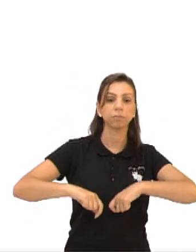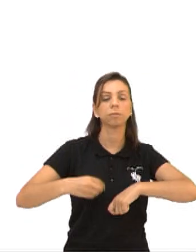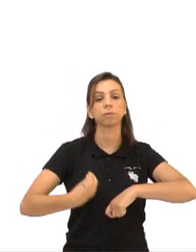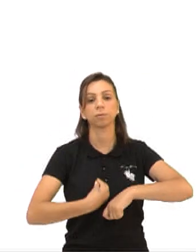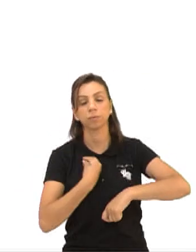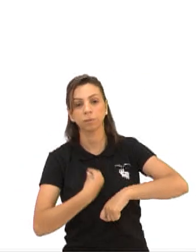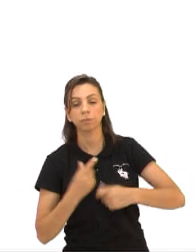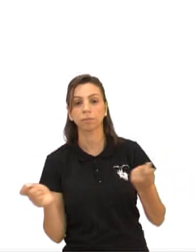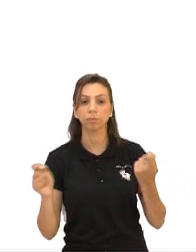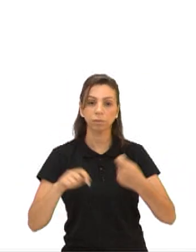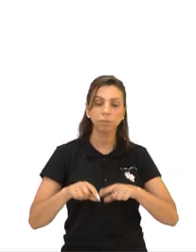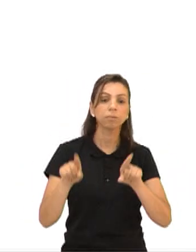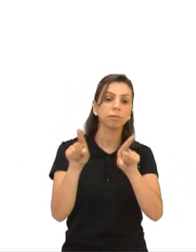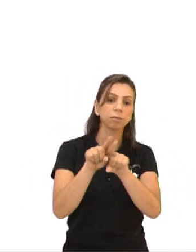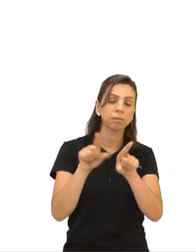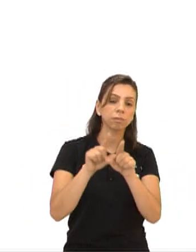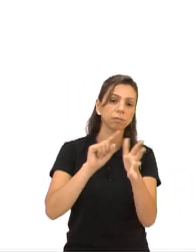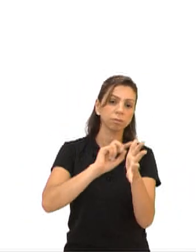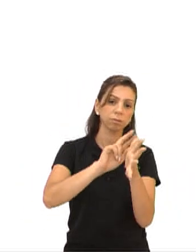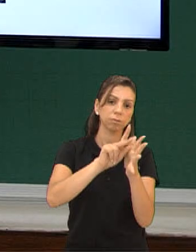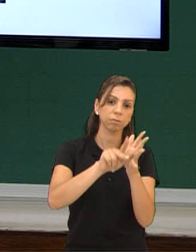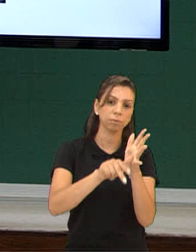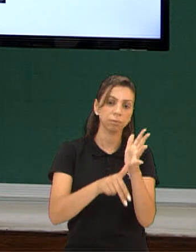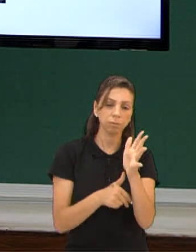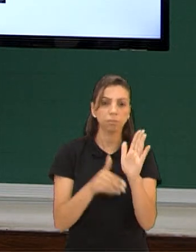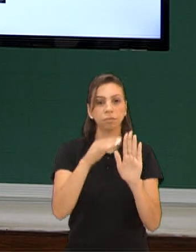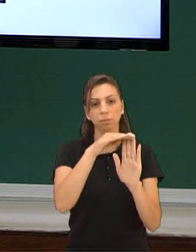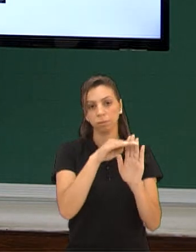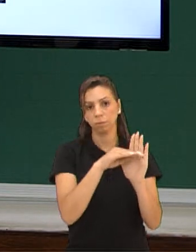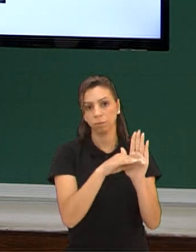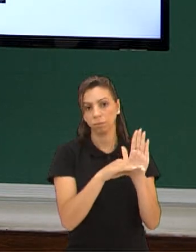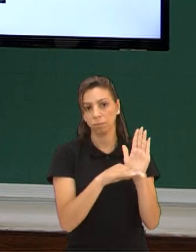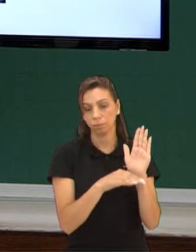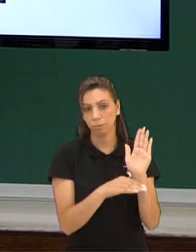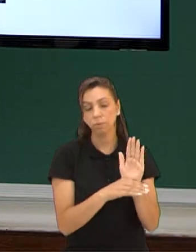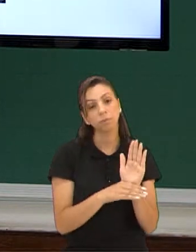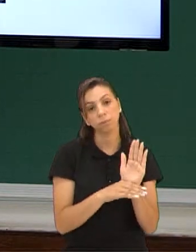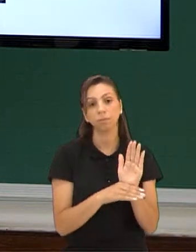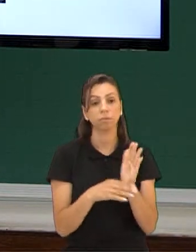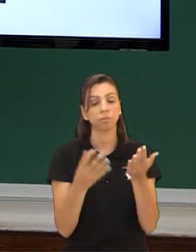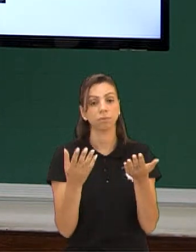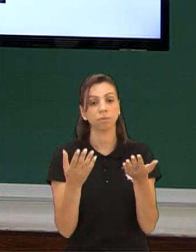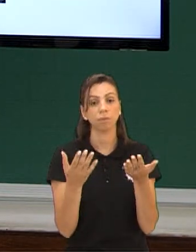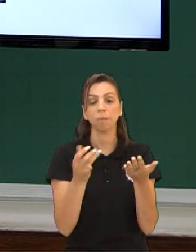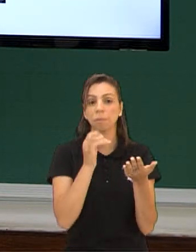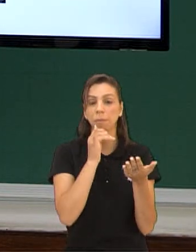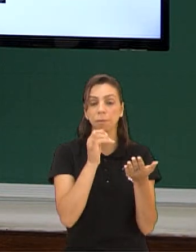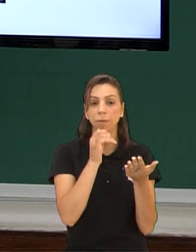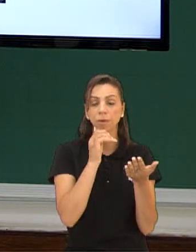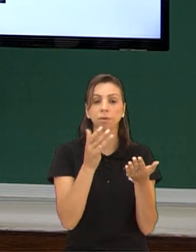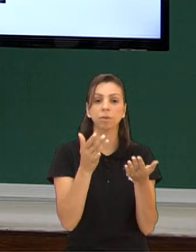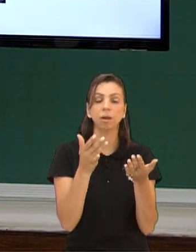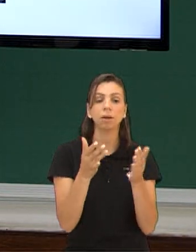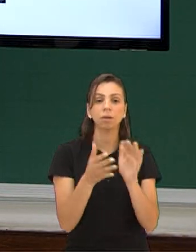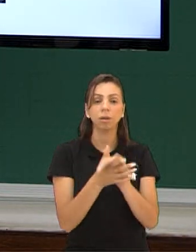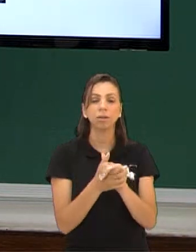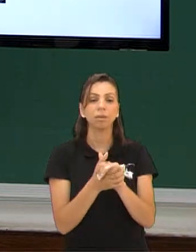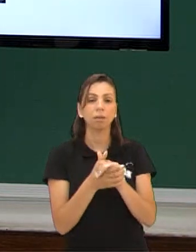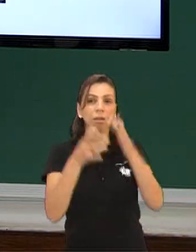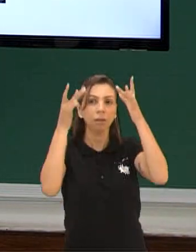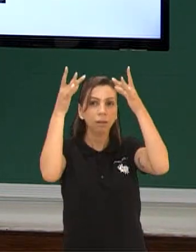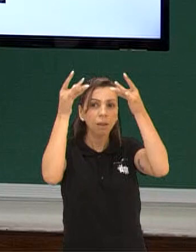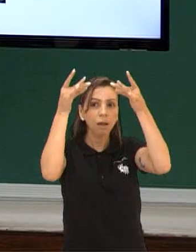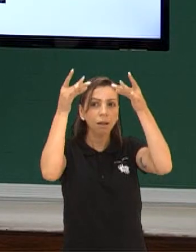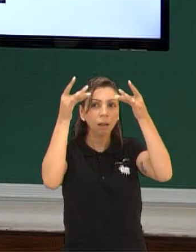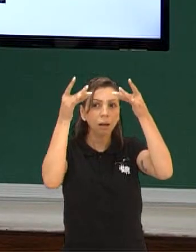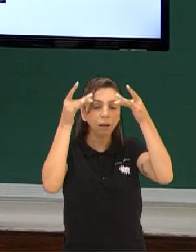existência, necessidade. Então, são várias categorias que vão nos permitir, por exemplo, filtrar, lapidar na